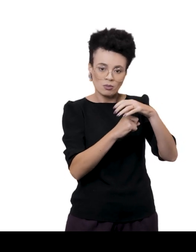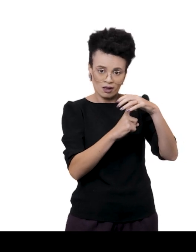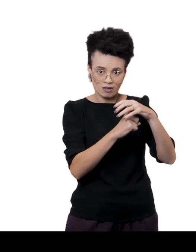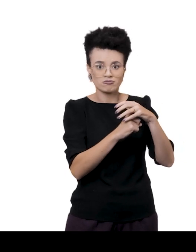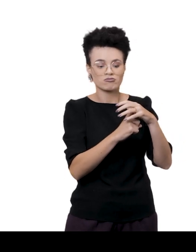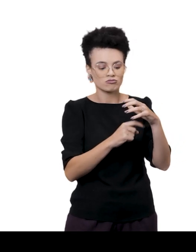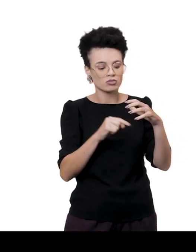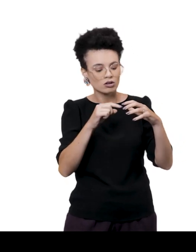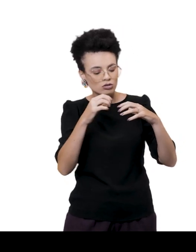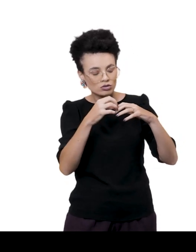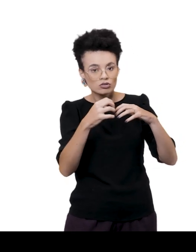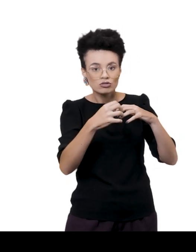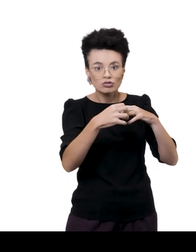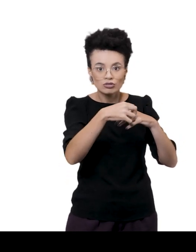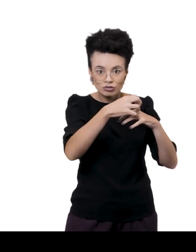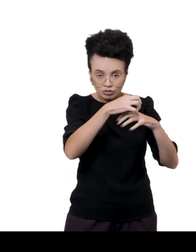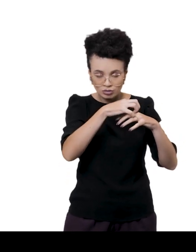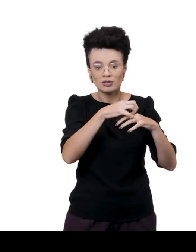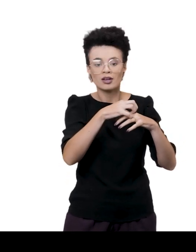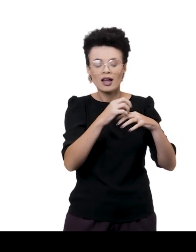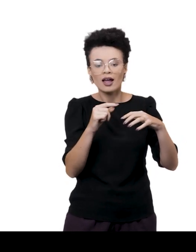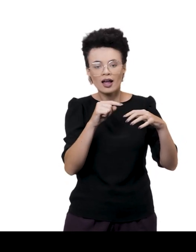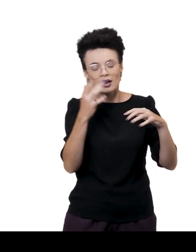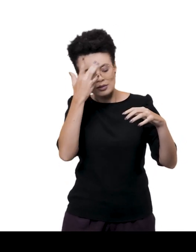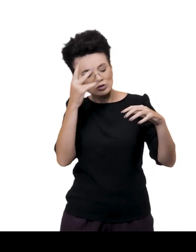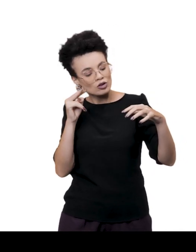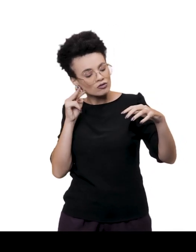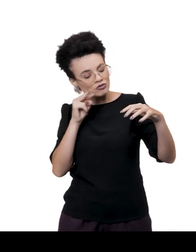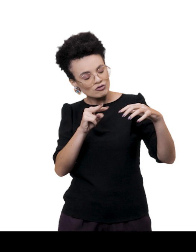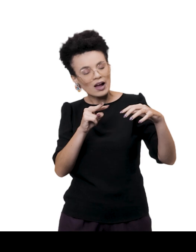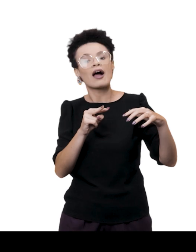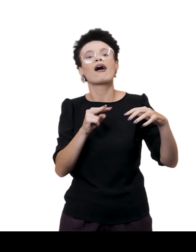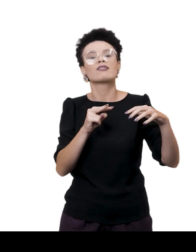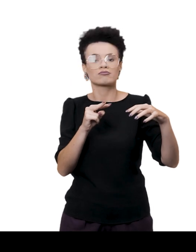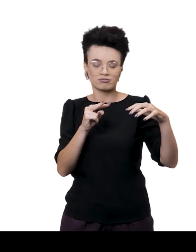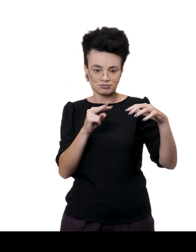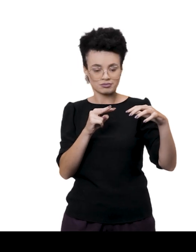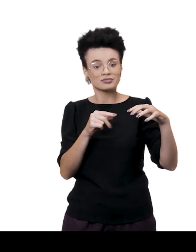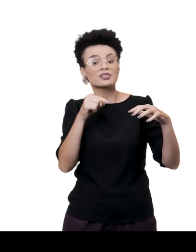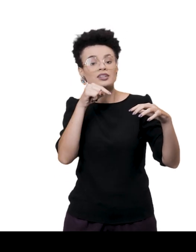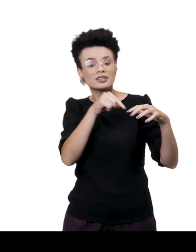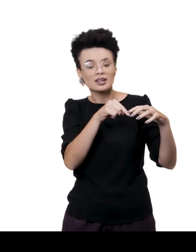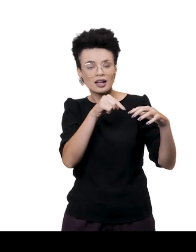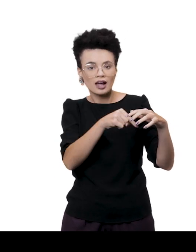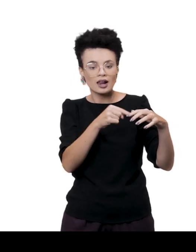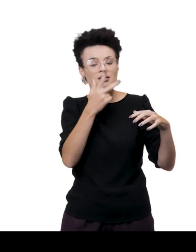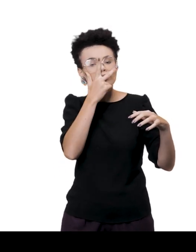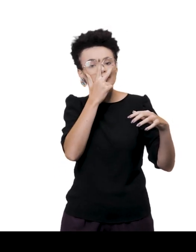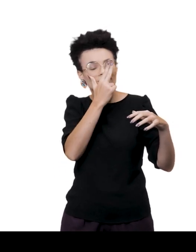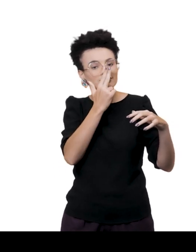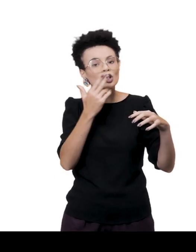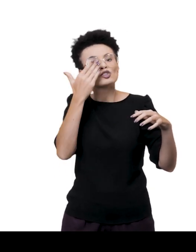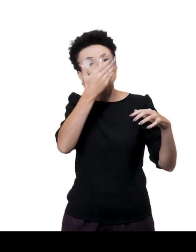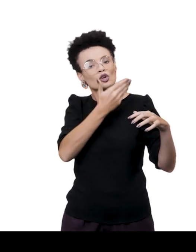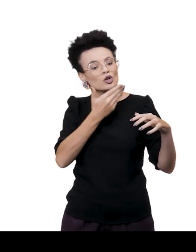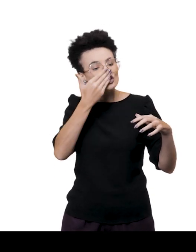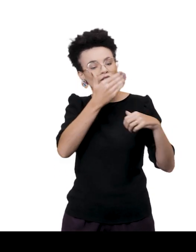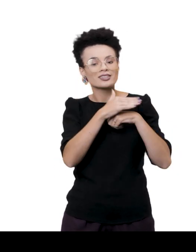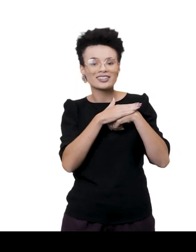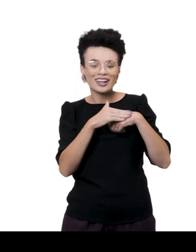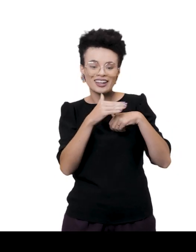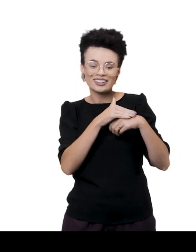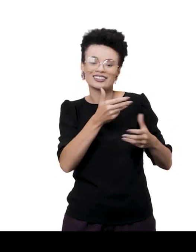Tanto os olhos no fungo quanto o título sugerem uma natureza personificada, que se comunica com quem a